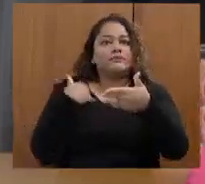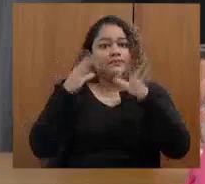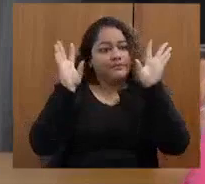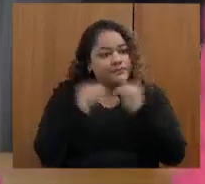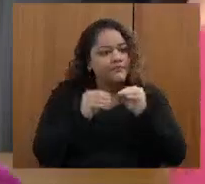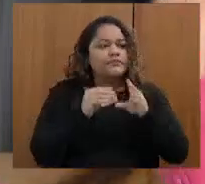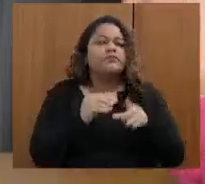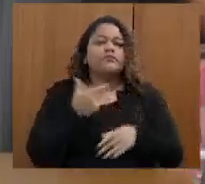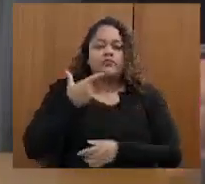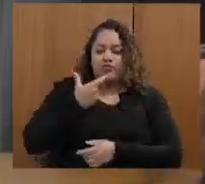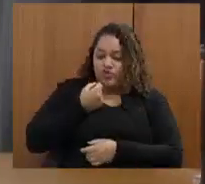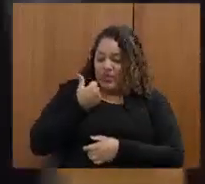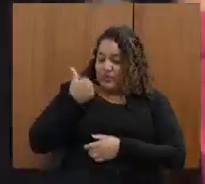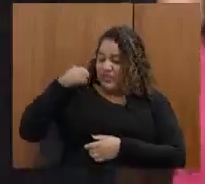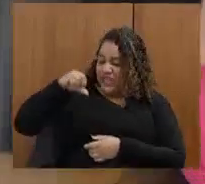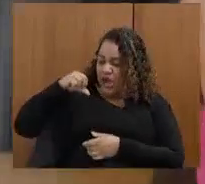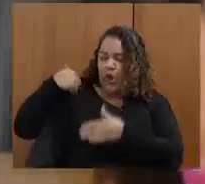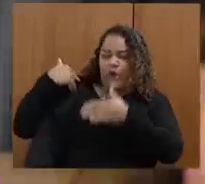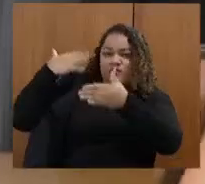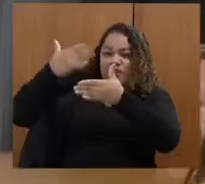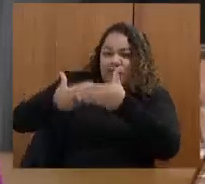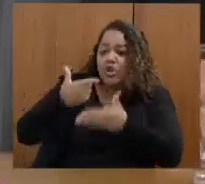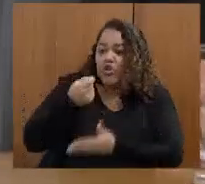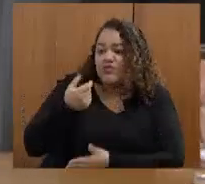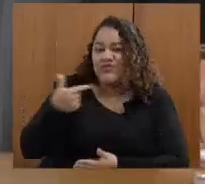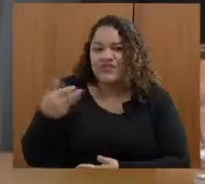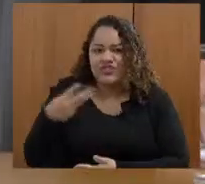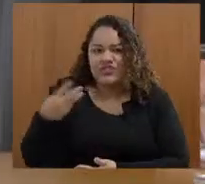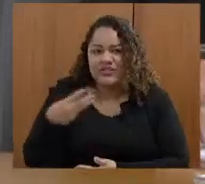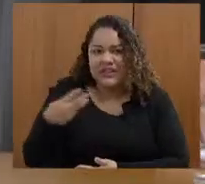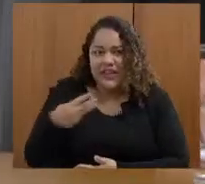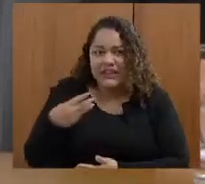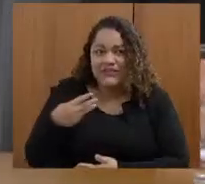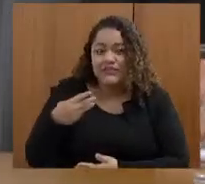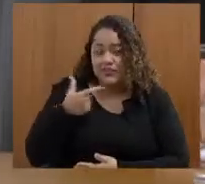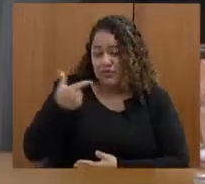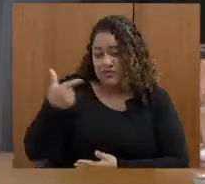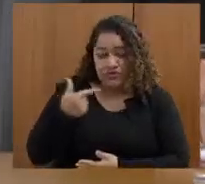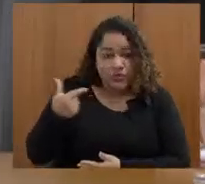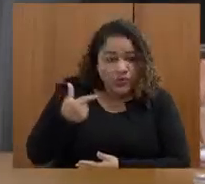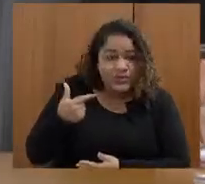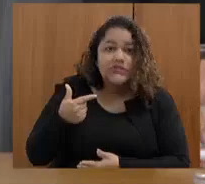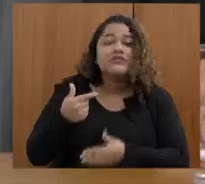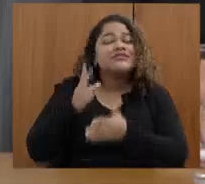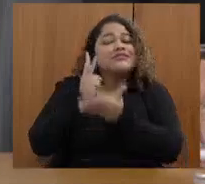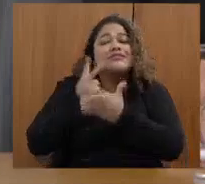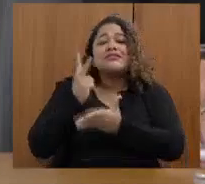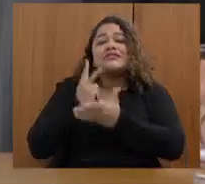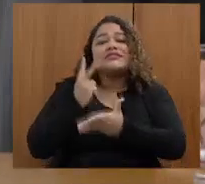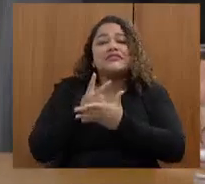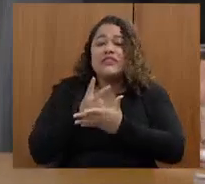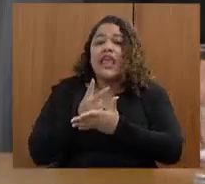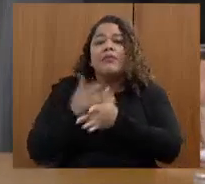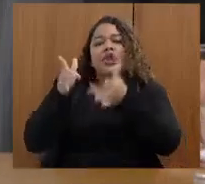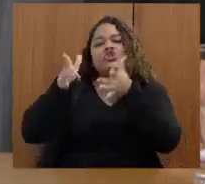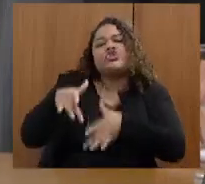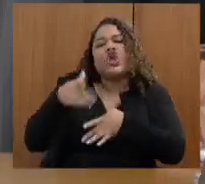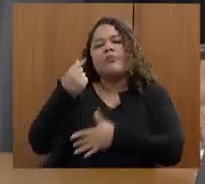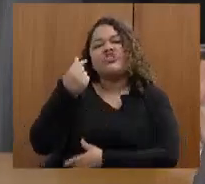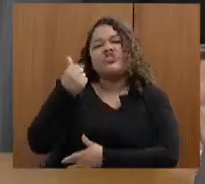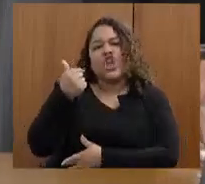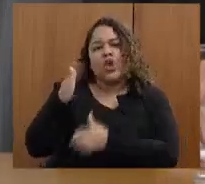que de 2019 a 2023 2022 sempre termina com dinheiro em caixa